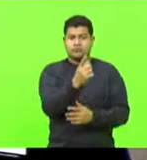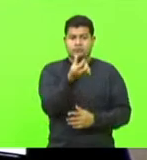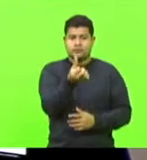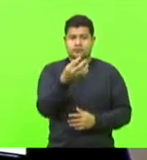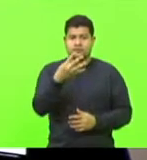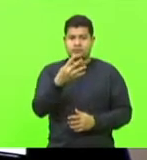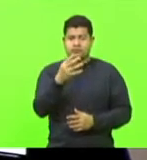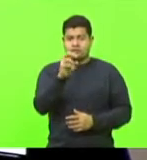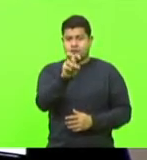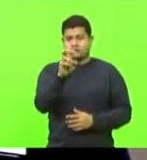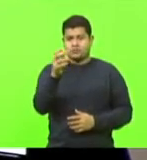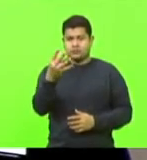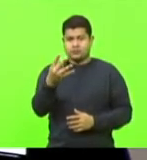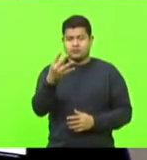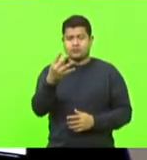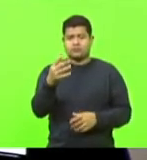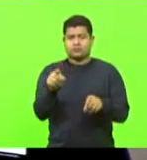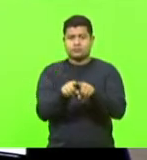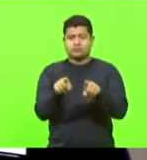1647/1654 e